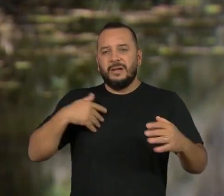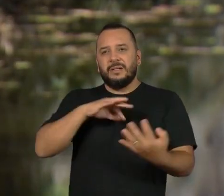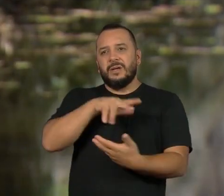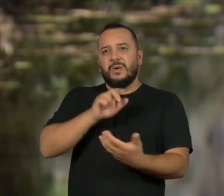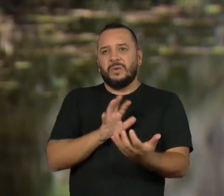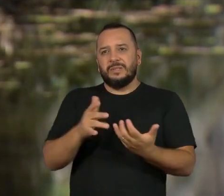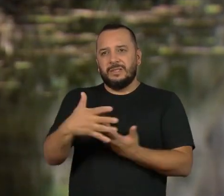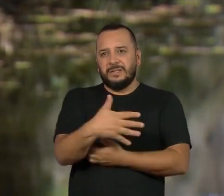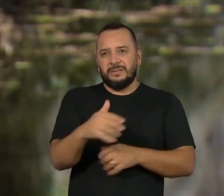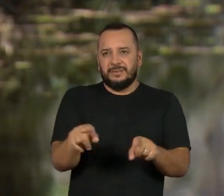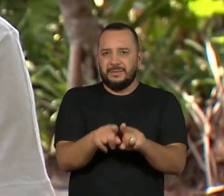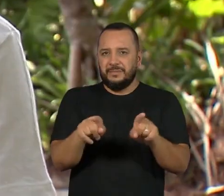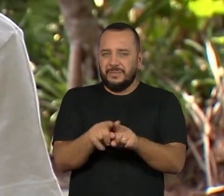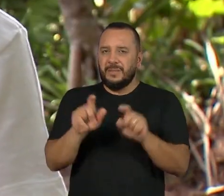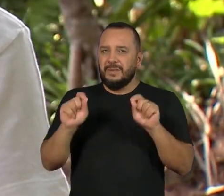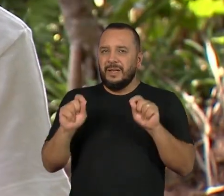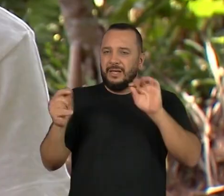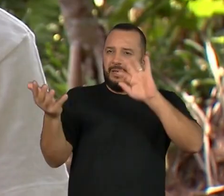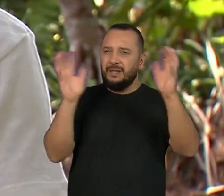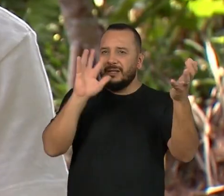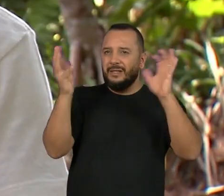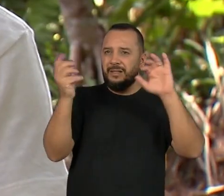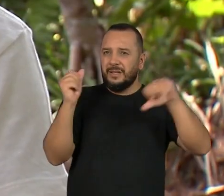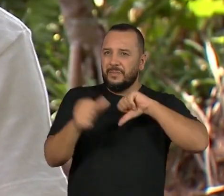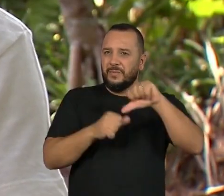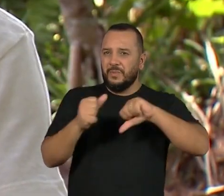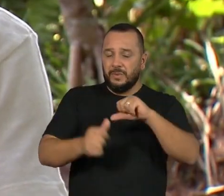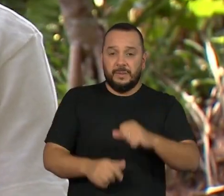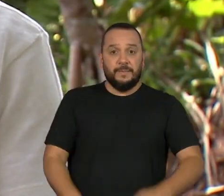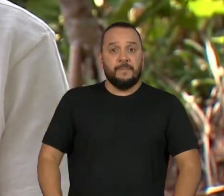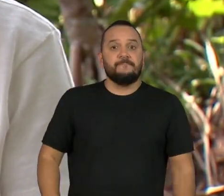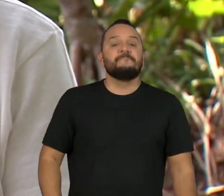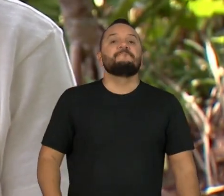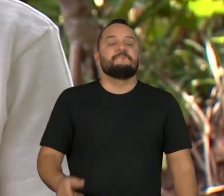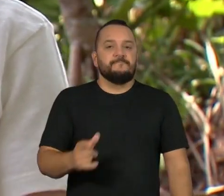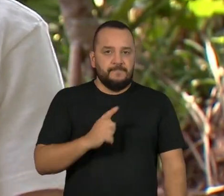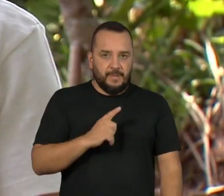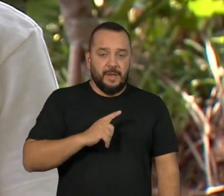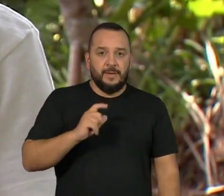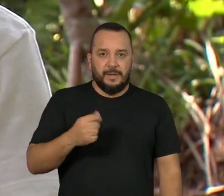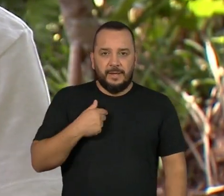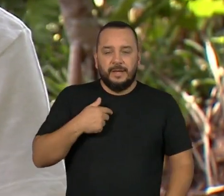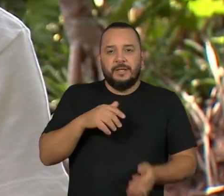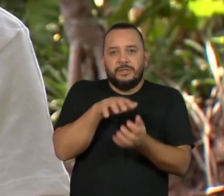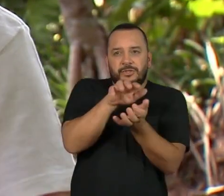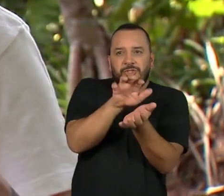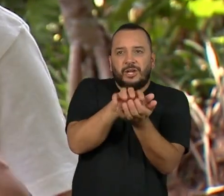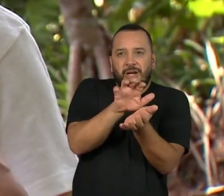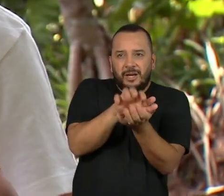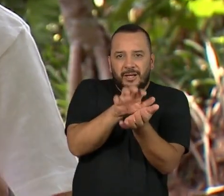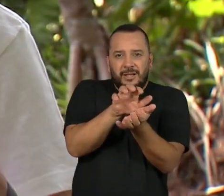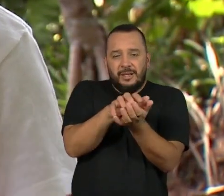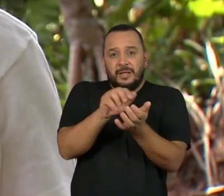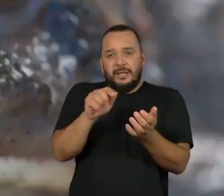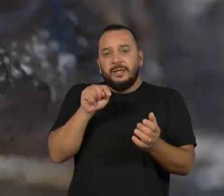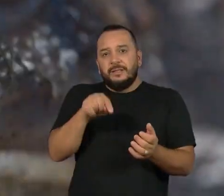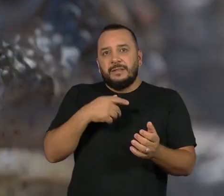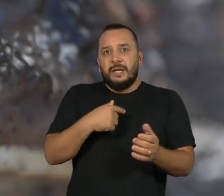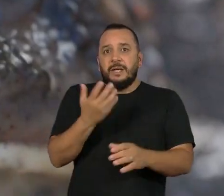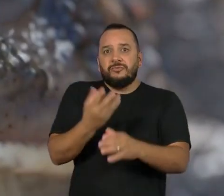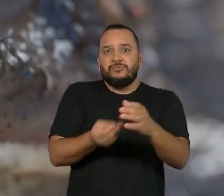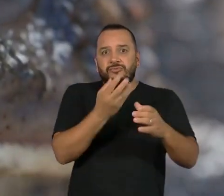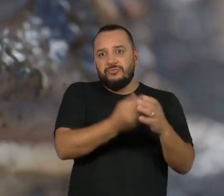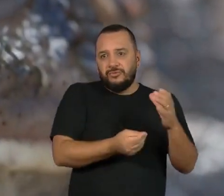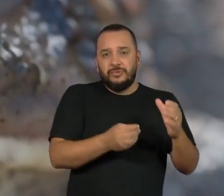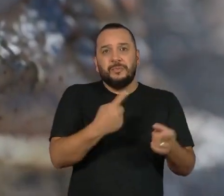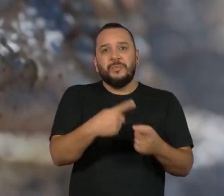as mudanças climáticas. A gente tem extinção de espécies de anfíbio que estão muito ligadas com uma proliferação de